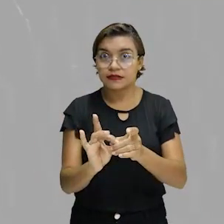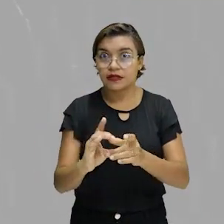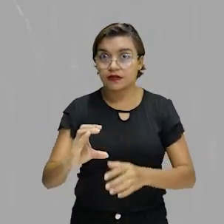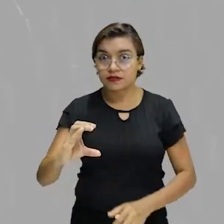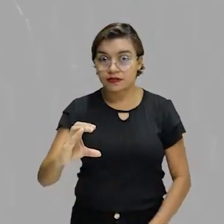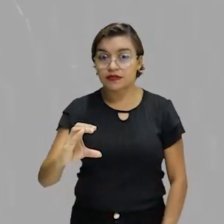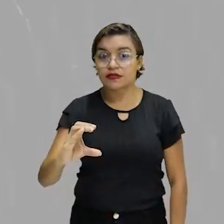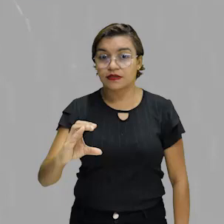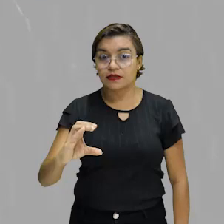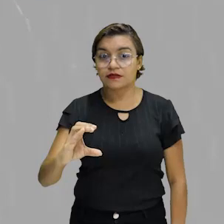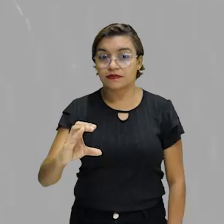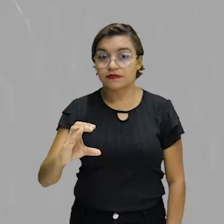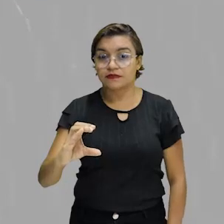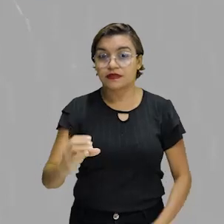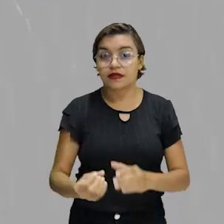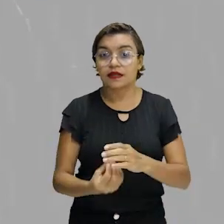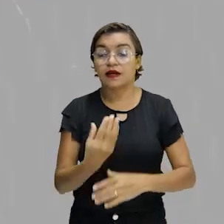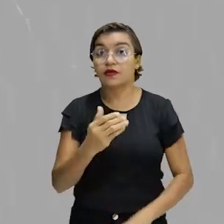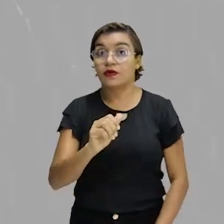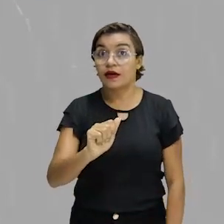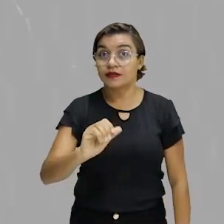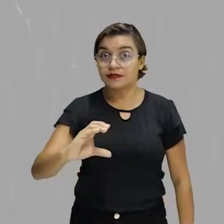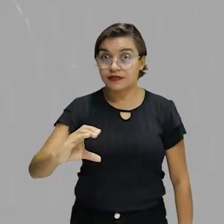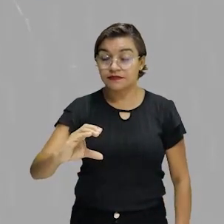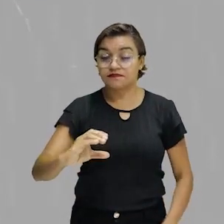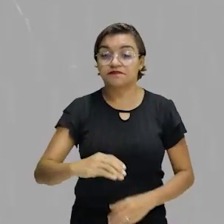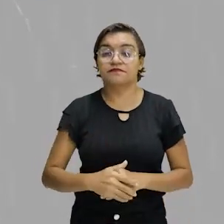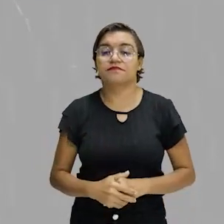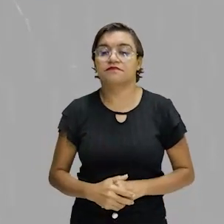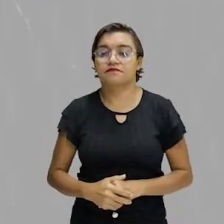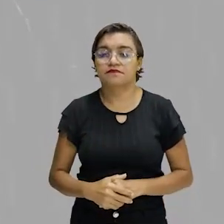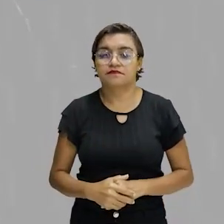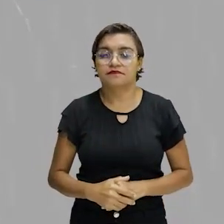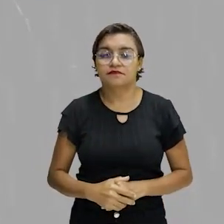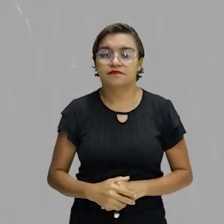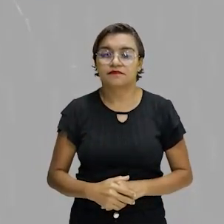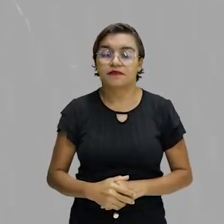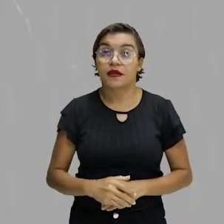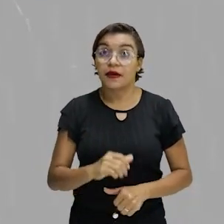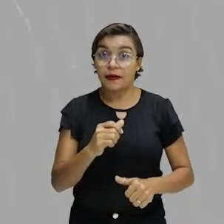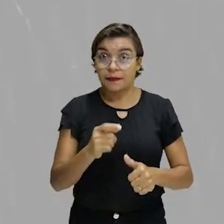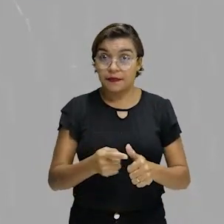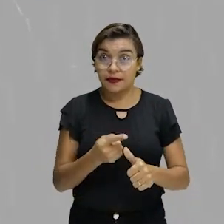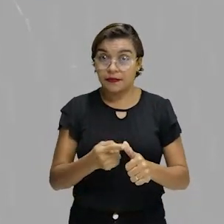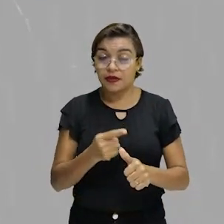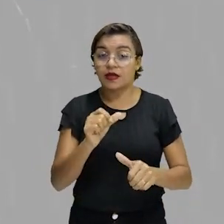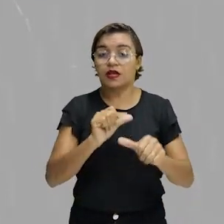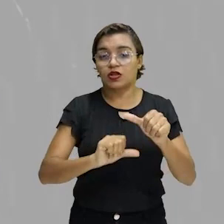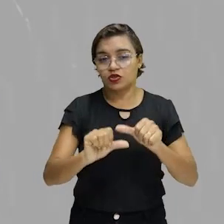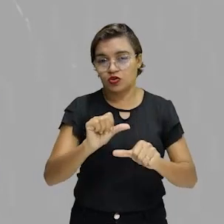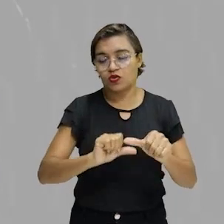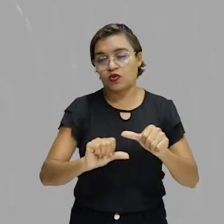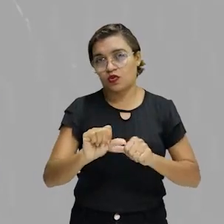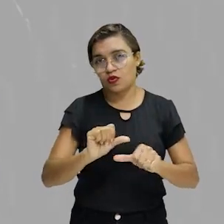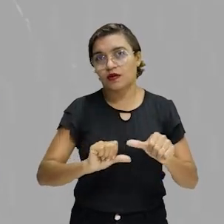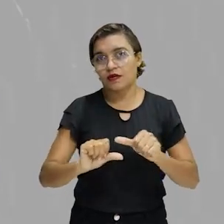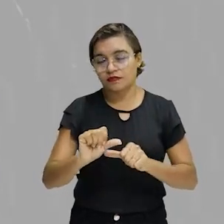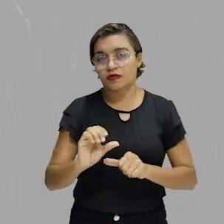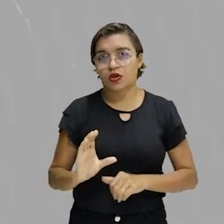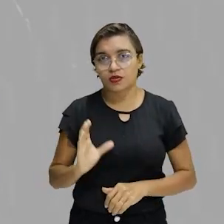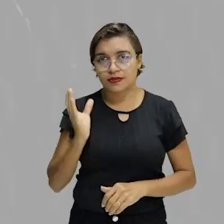substância gerando o ac Ok eu posso dizer que aqui acontece a primeira troca ou a primeira